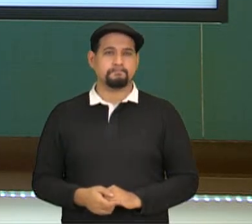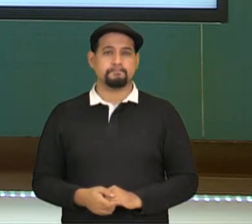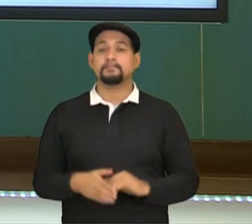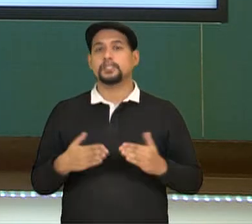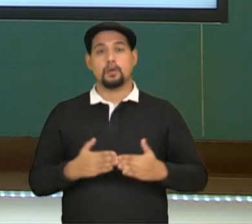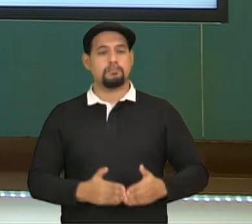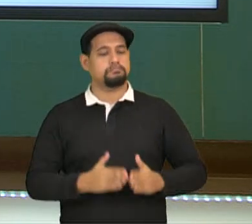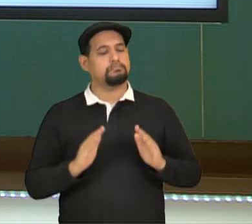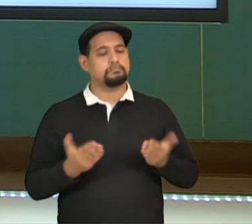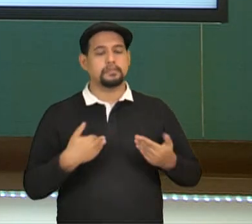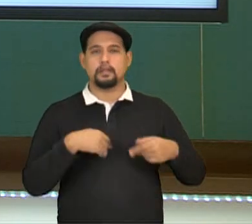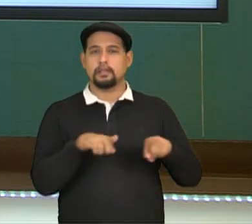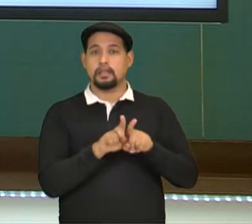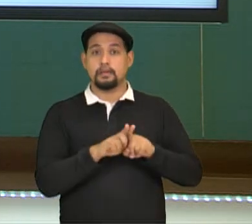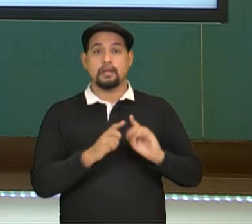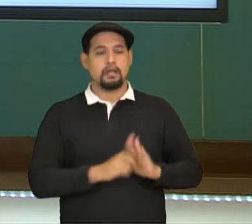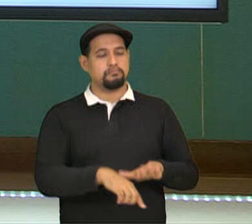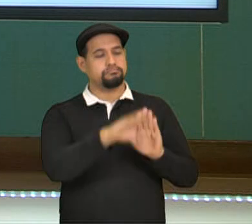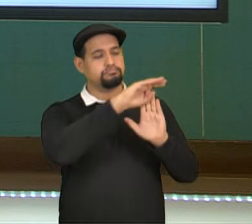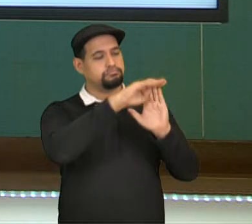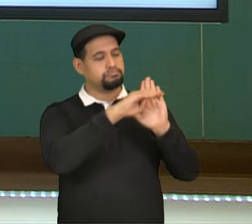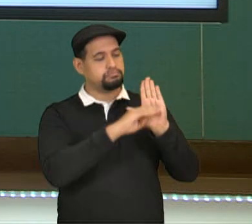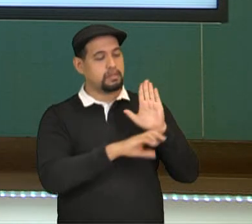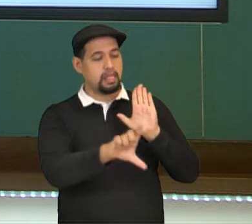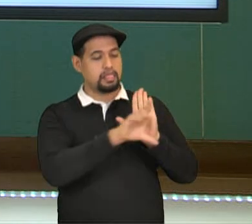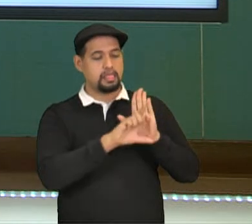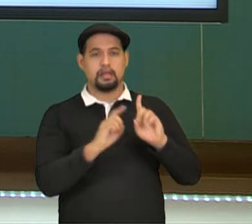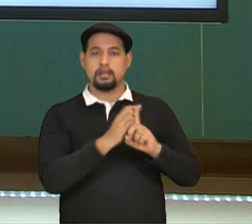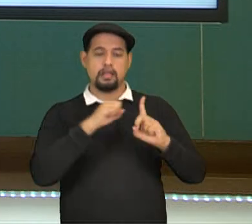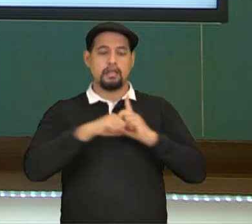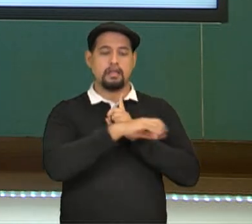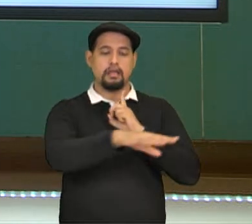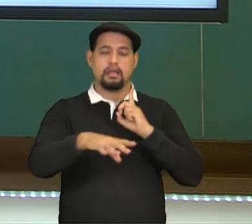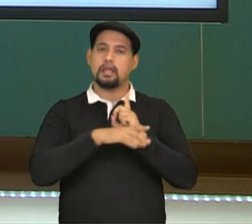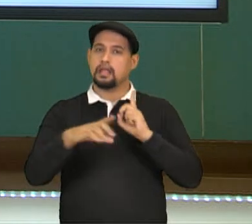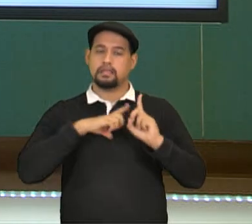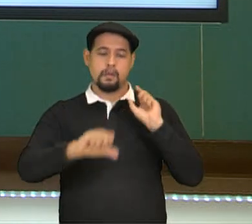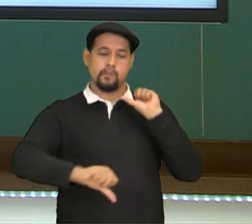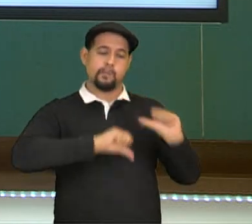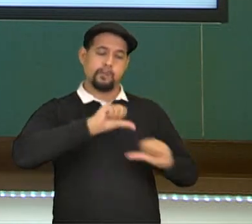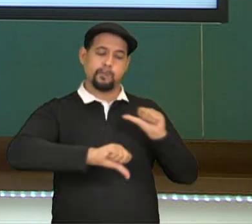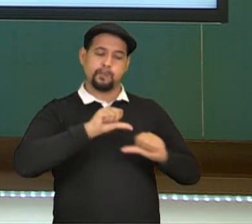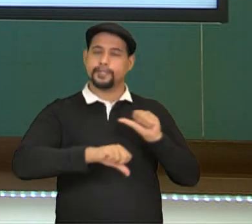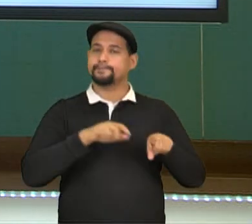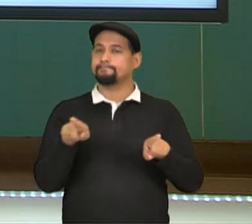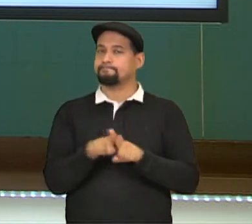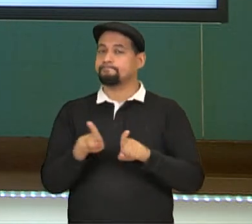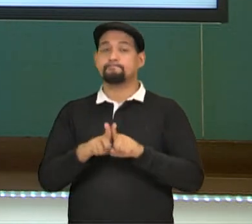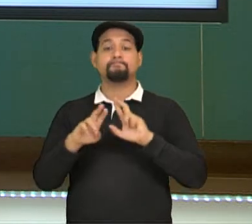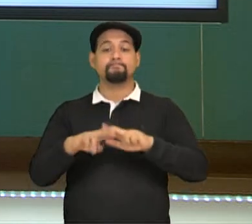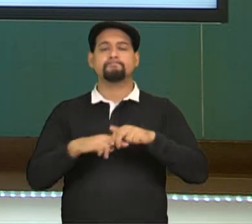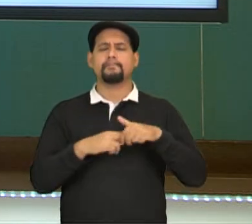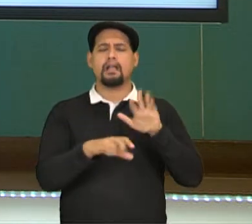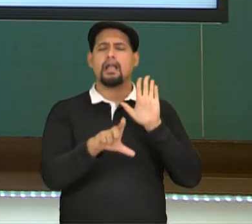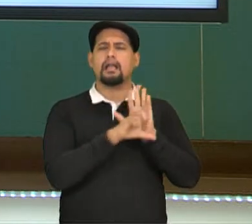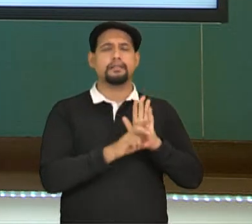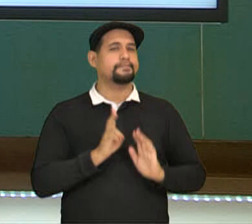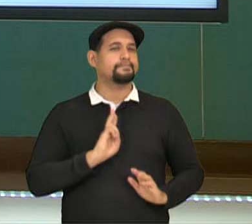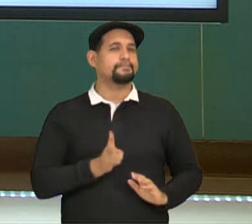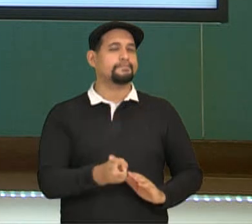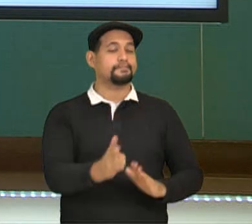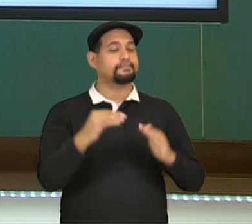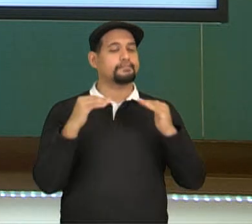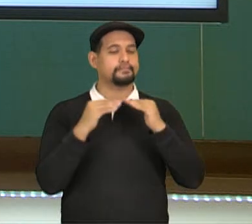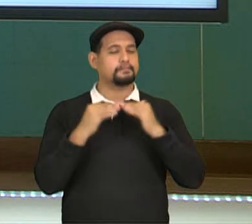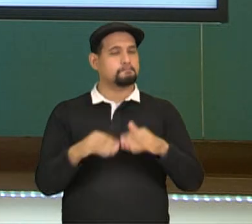Pessoal, ó, atualmente os códigos de leis presentes em nossa sociedade podem sofrer alterações, né, para que as leis estejam sempre de acordo